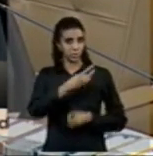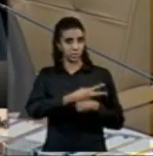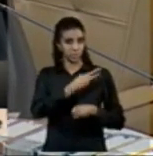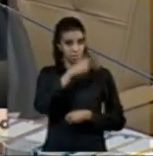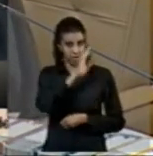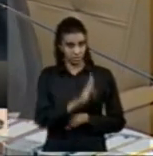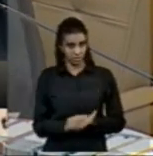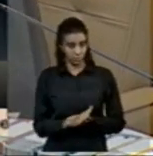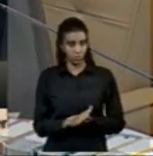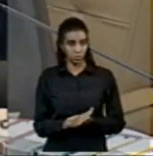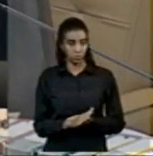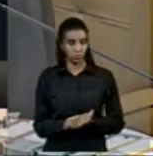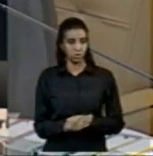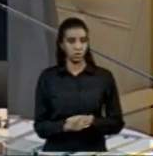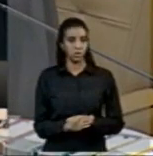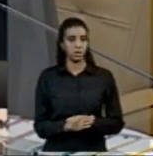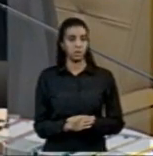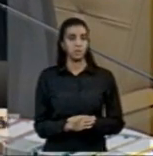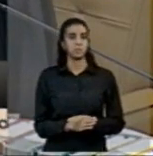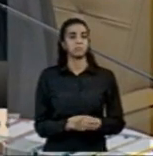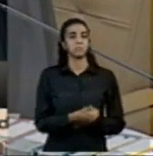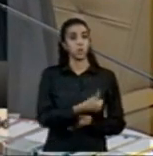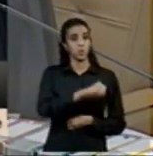Brasil cresceu no intervalo de